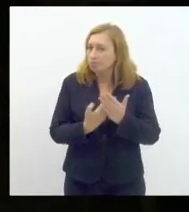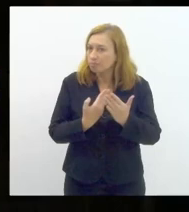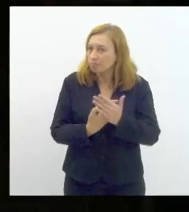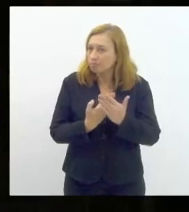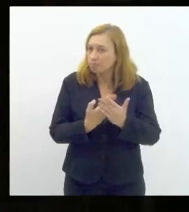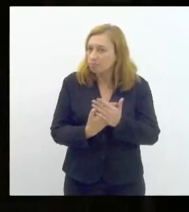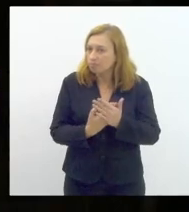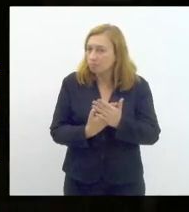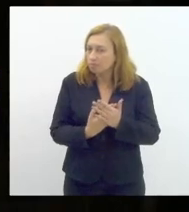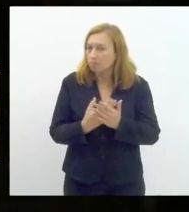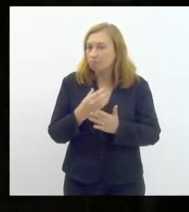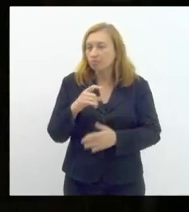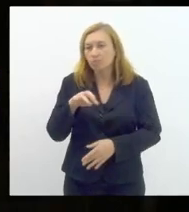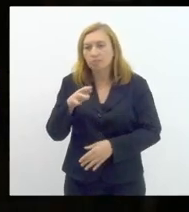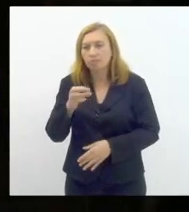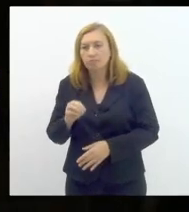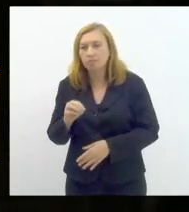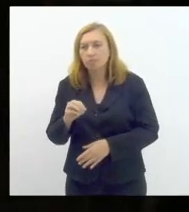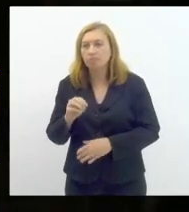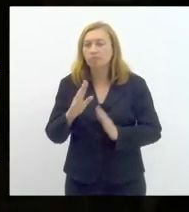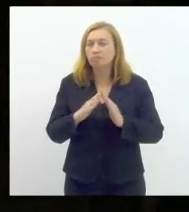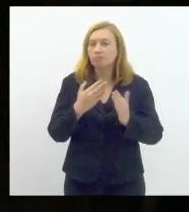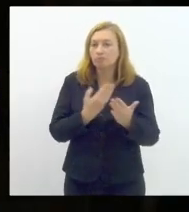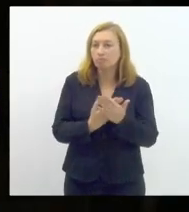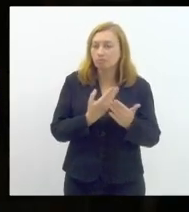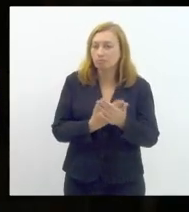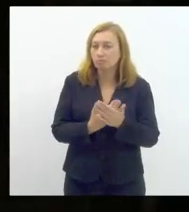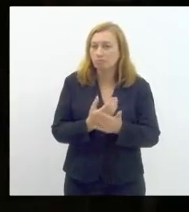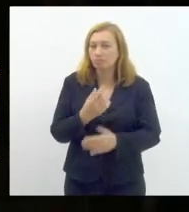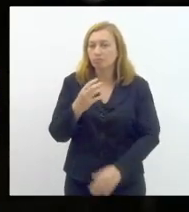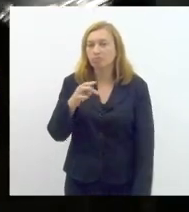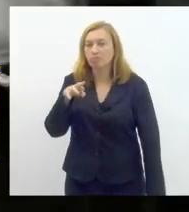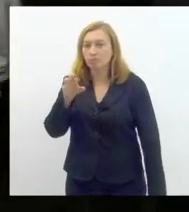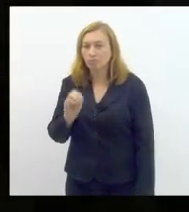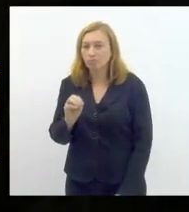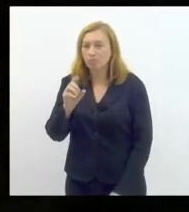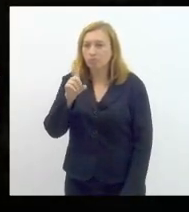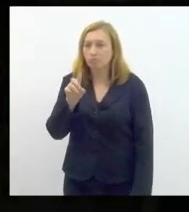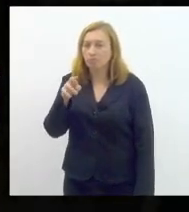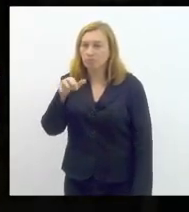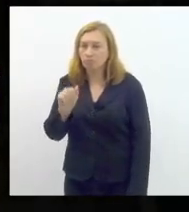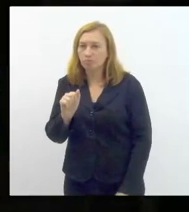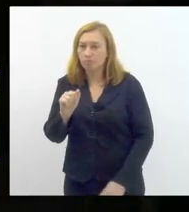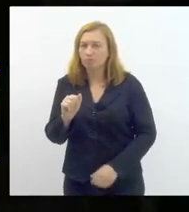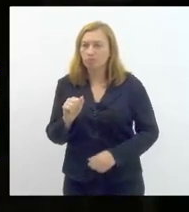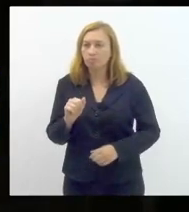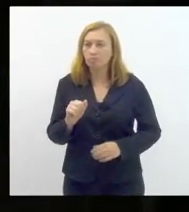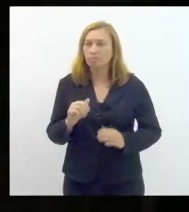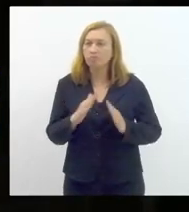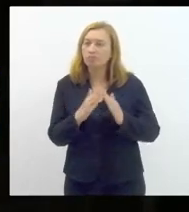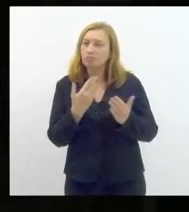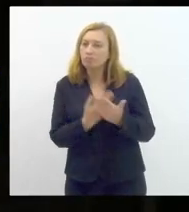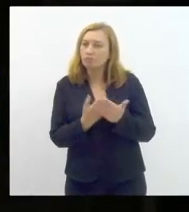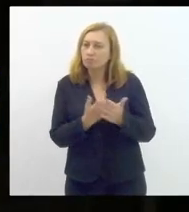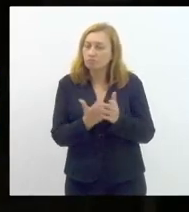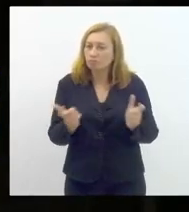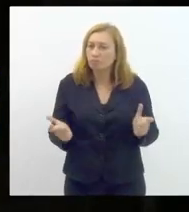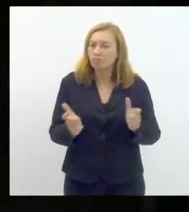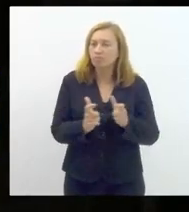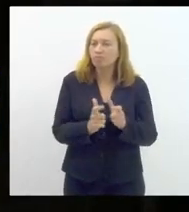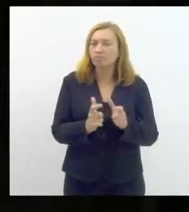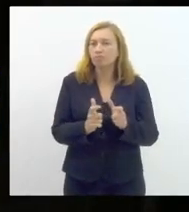porque eu estudava numa escola de Casimiro, chamada Colégio Estadual Rio Dourado, onde tinha 90 alunos, era uma escola bem pequena, de